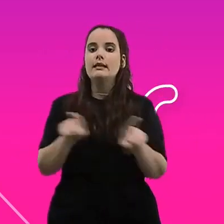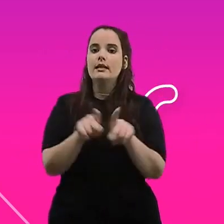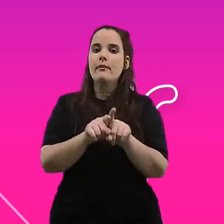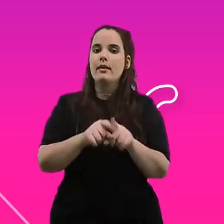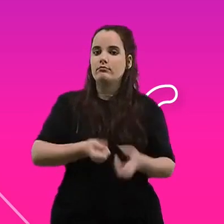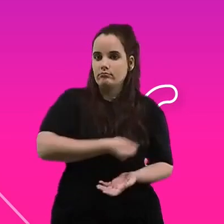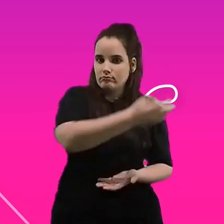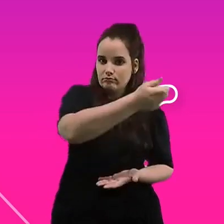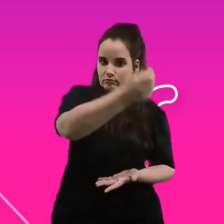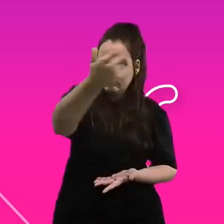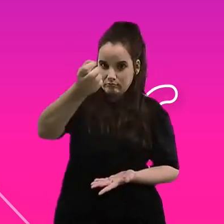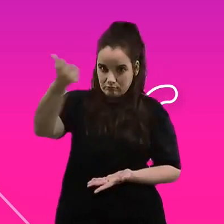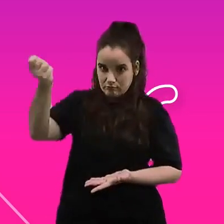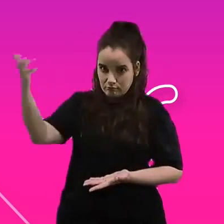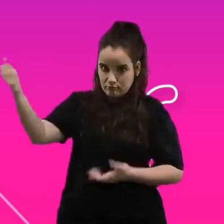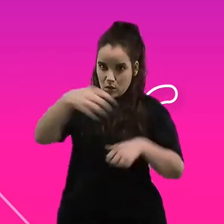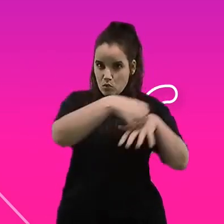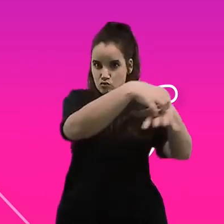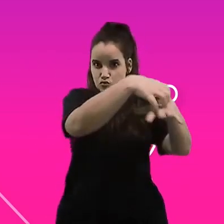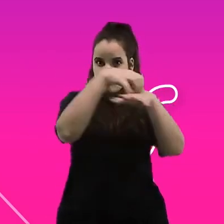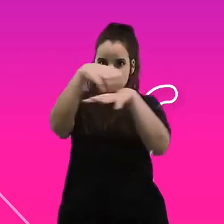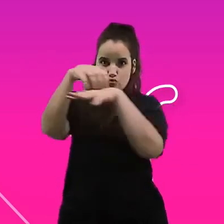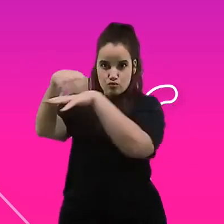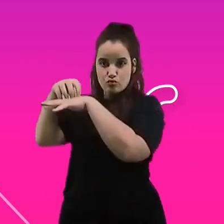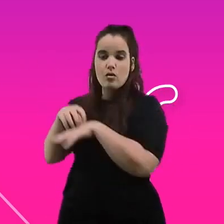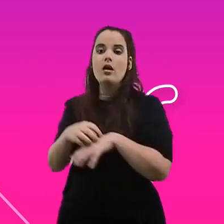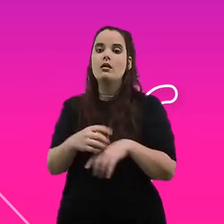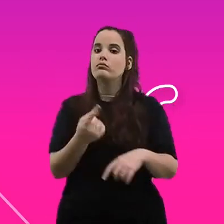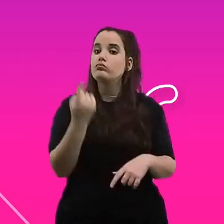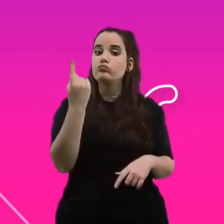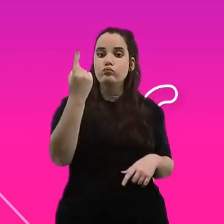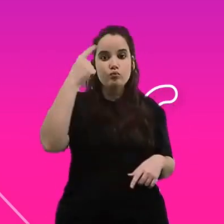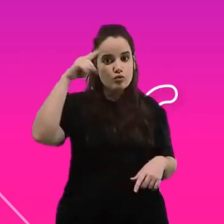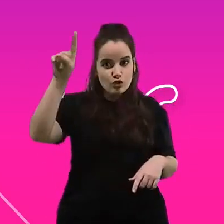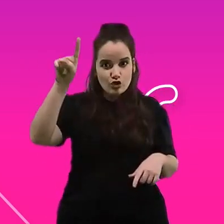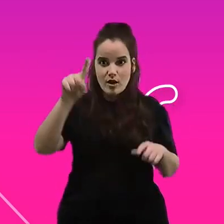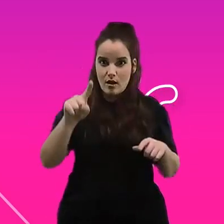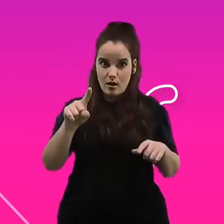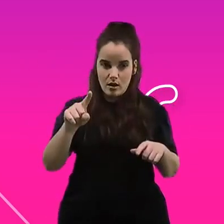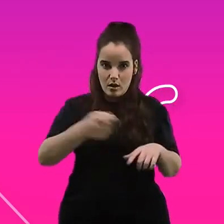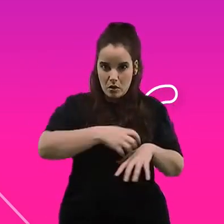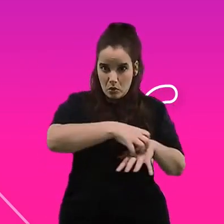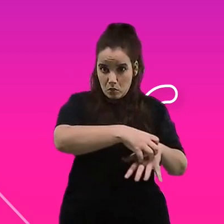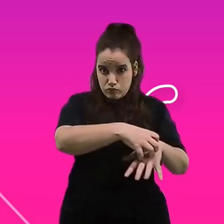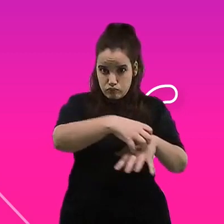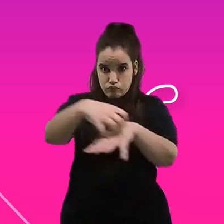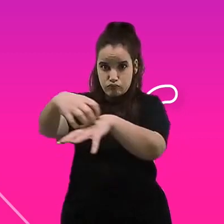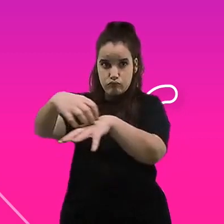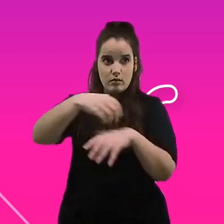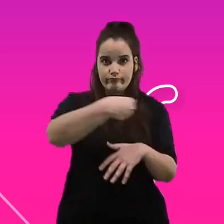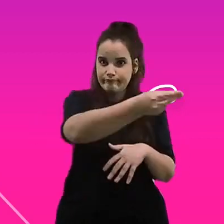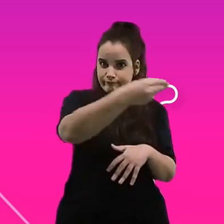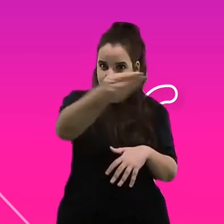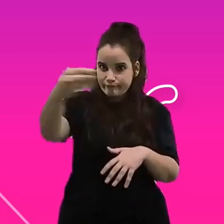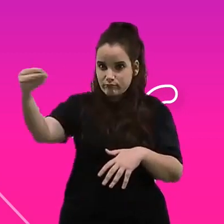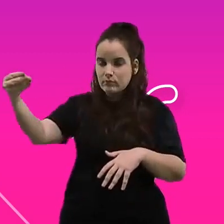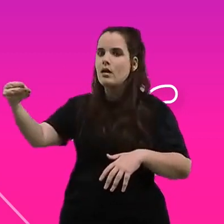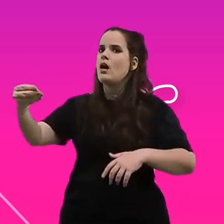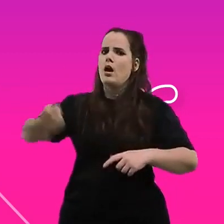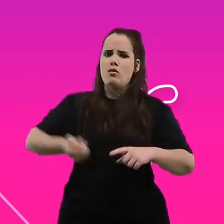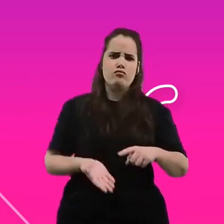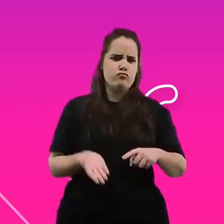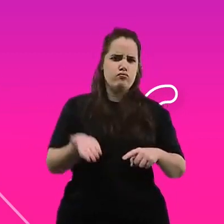bateu recordes aí no número de entregas diárias. E isso simboliza mais uma vez que, na verdade, era uma adesão aí do canal